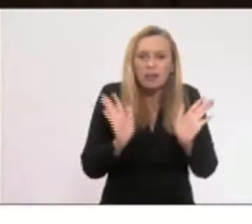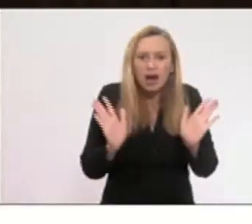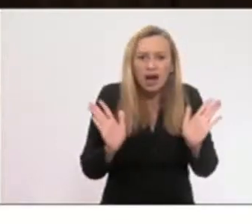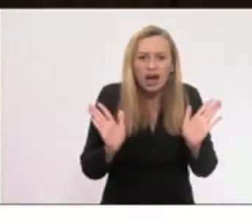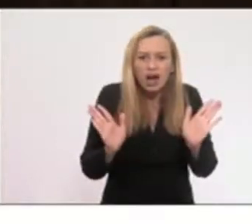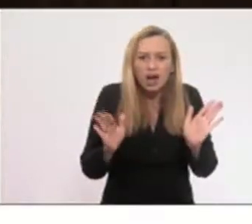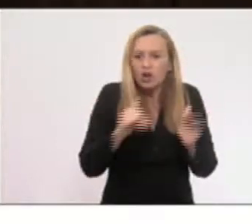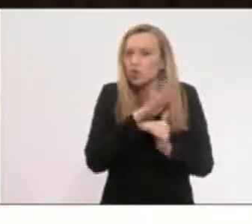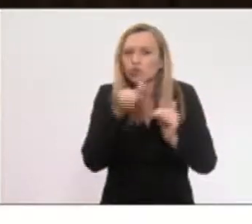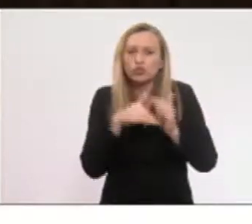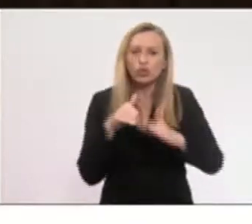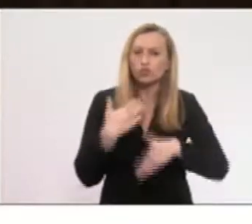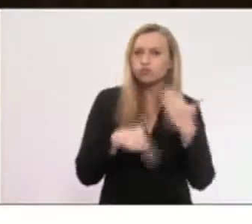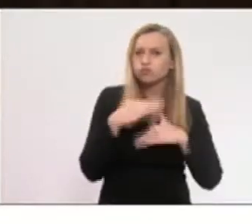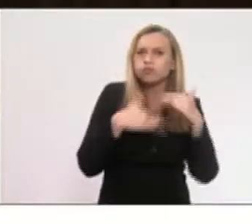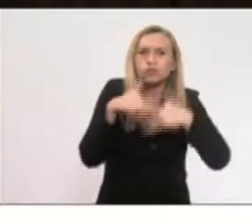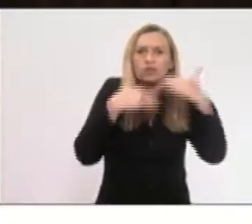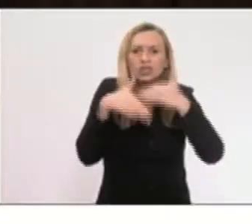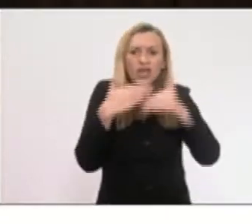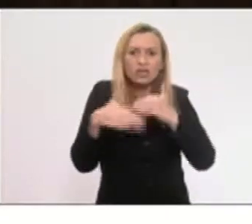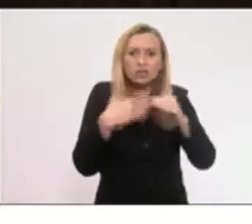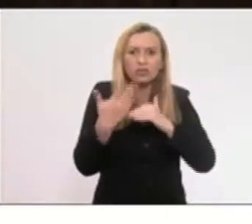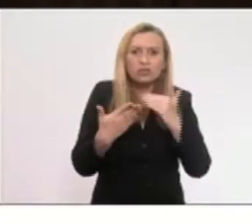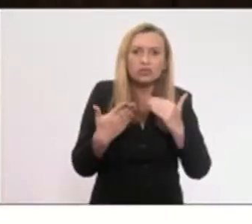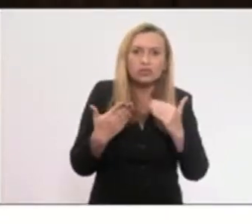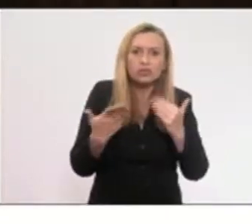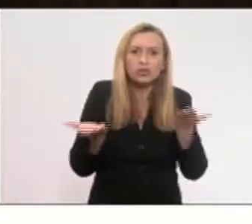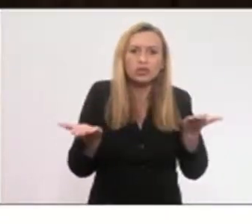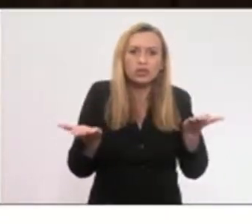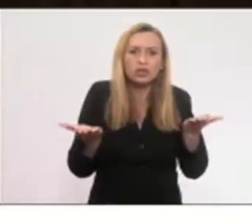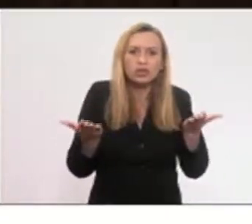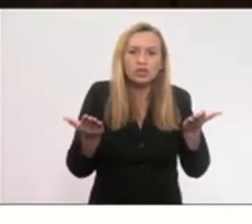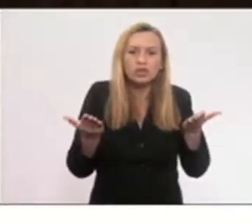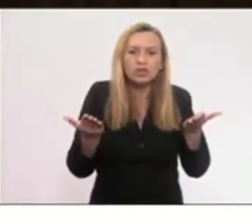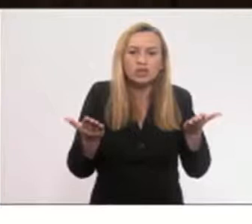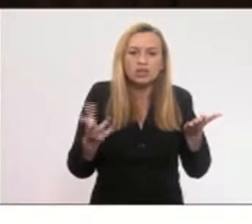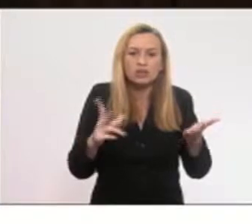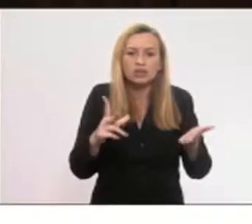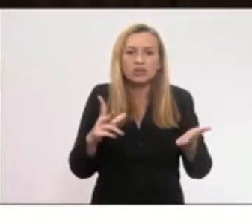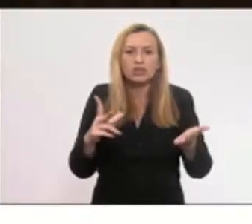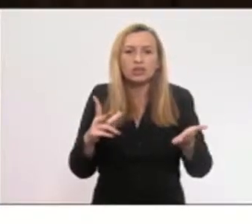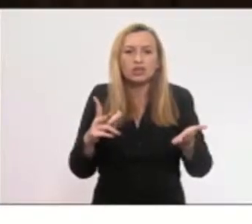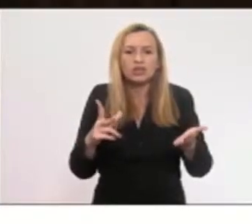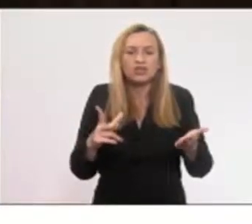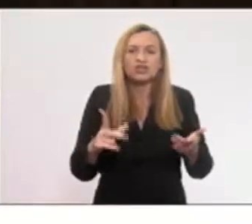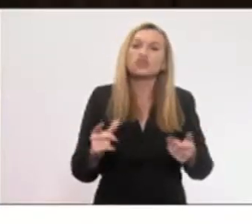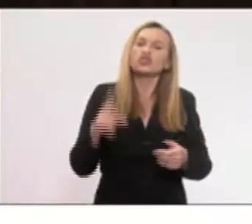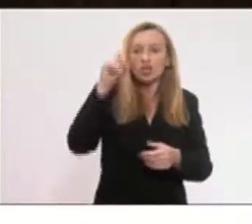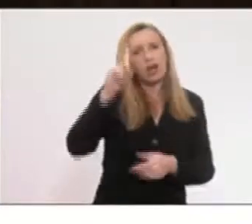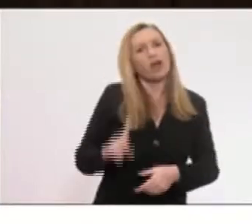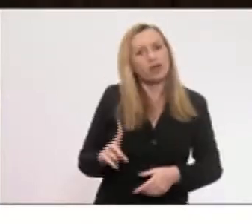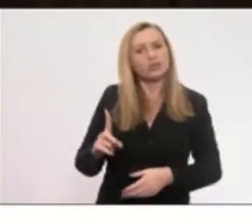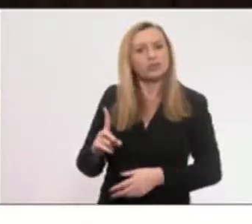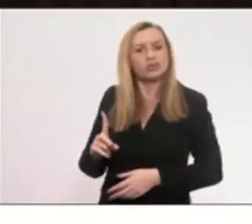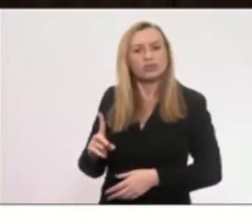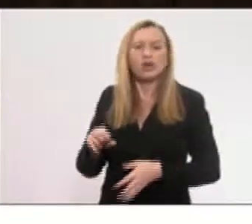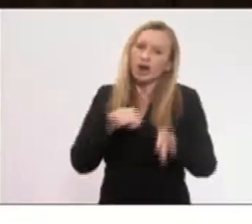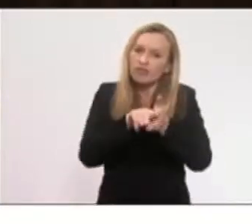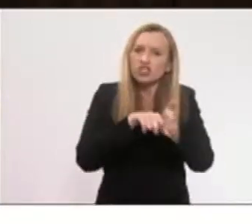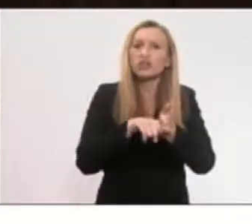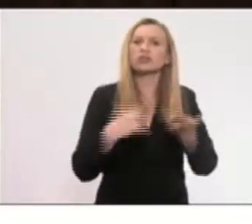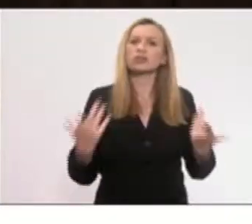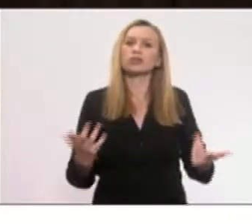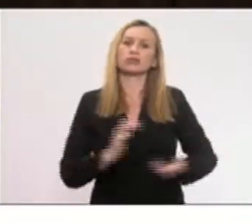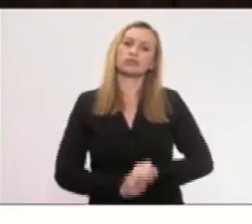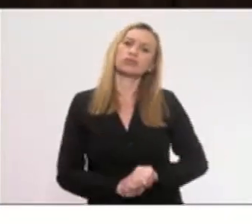acabar com todo o processo de prioridade que se tem em relação à